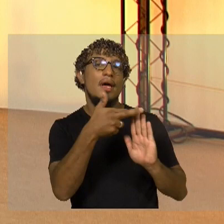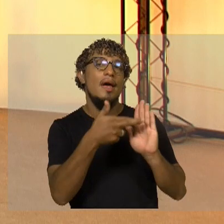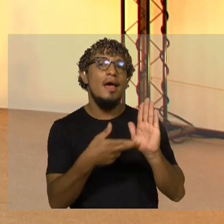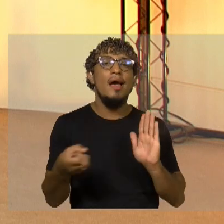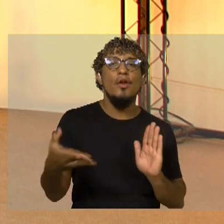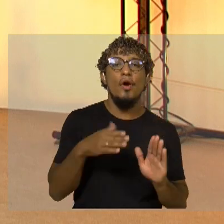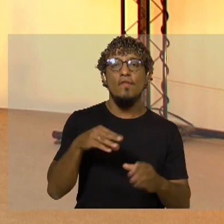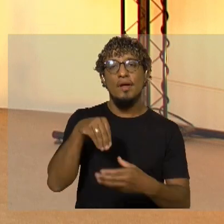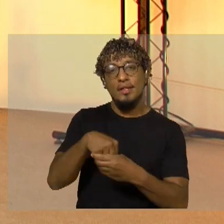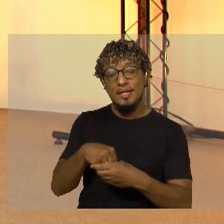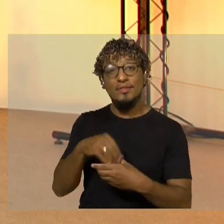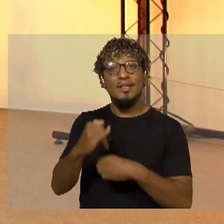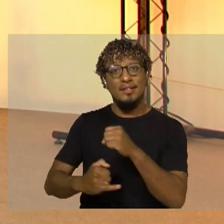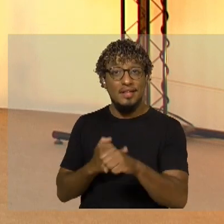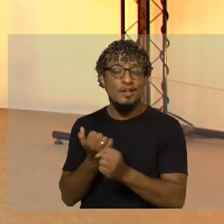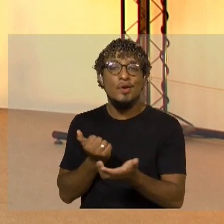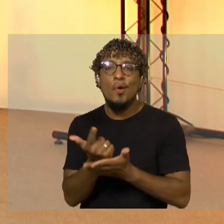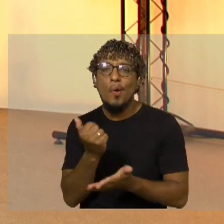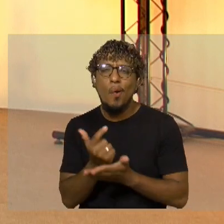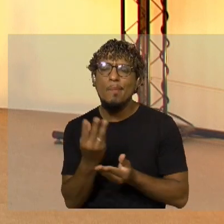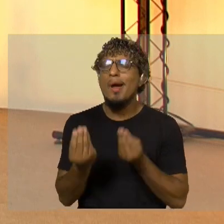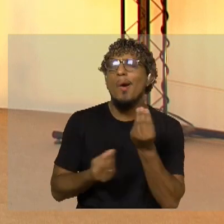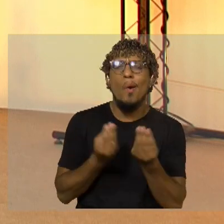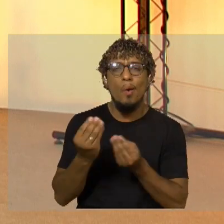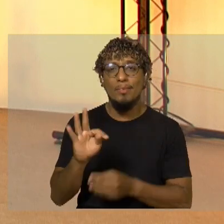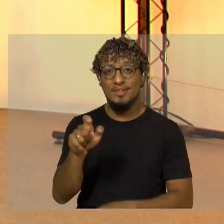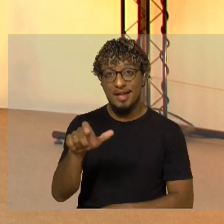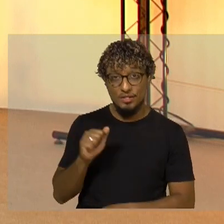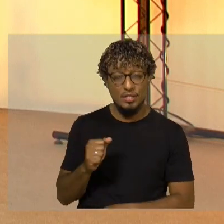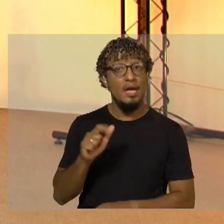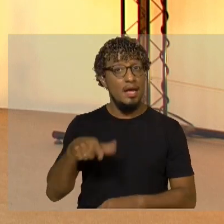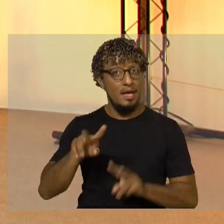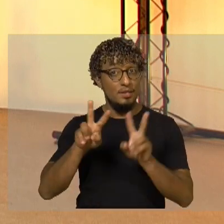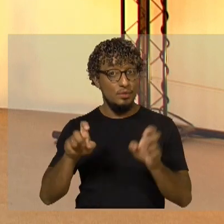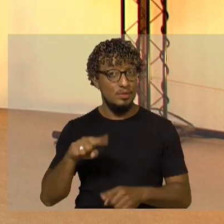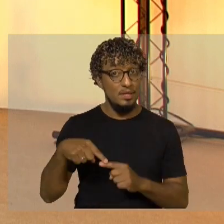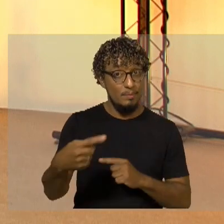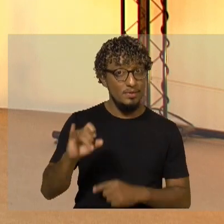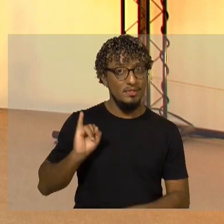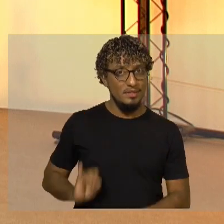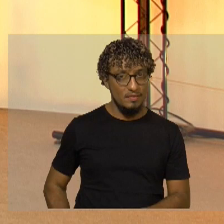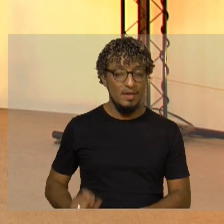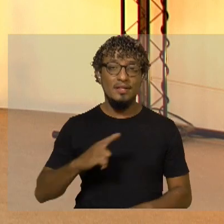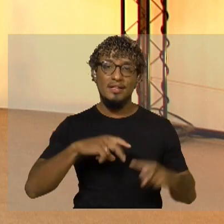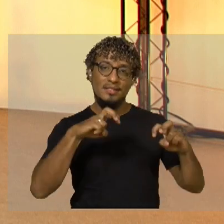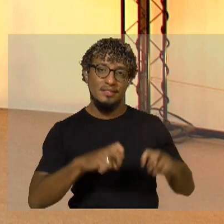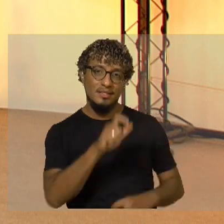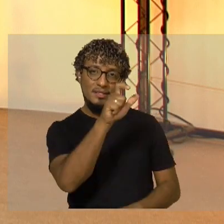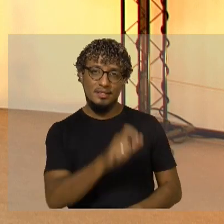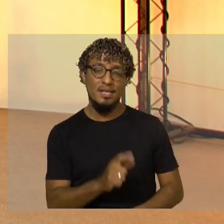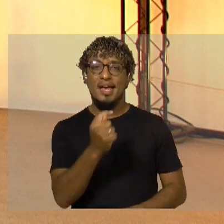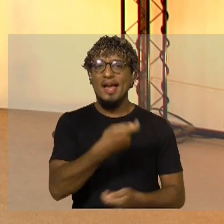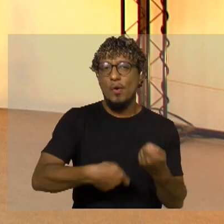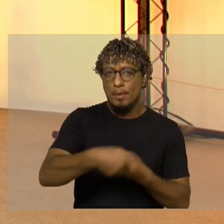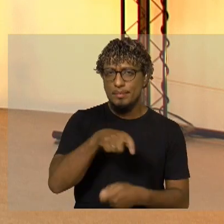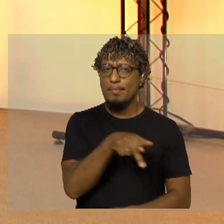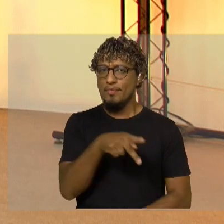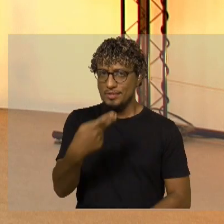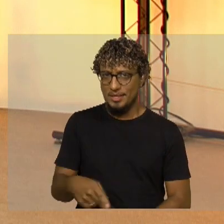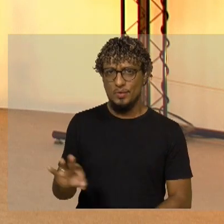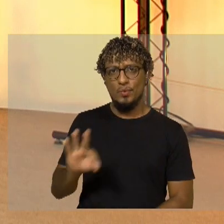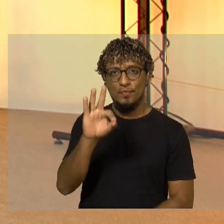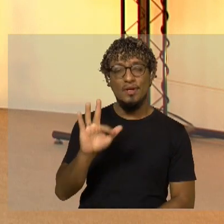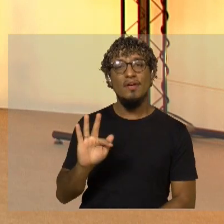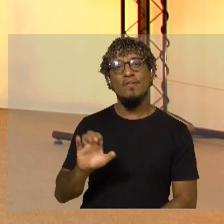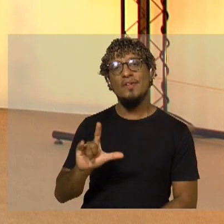para taxação de compras online. Esse é o nosso assunto do próximo bloco, no quadro Sala de Entrevista, com o economista e professor da UFMA,